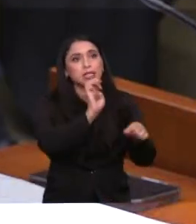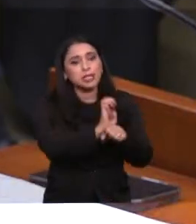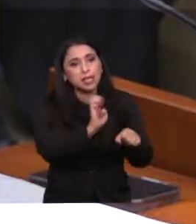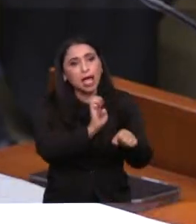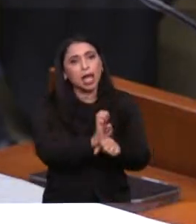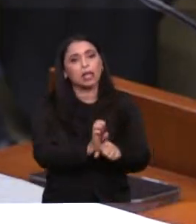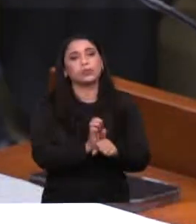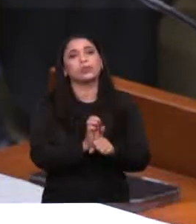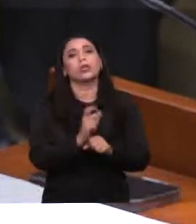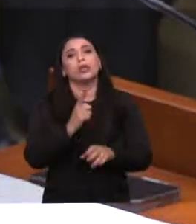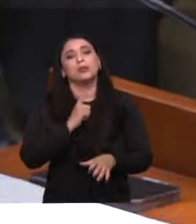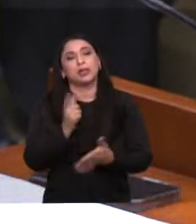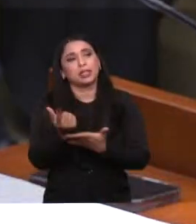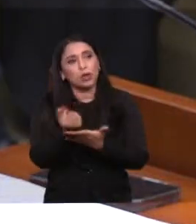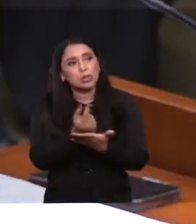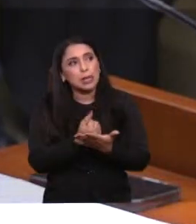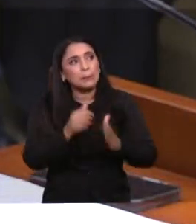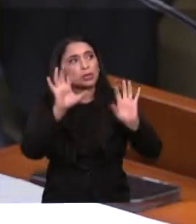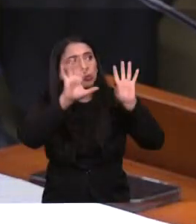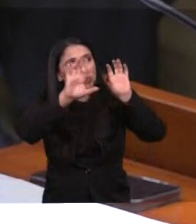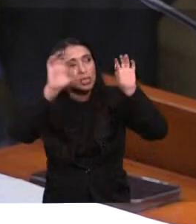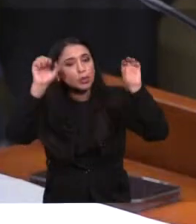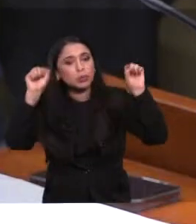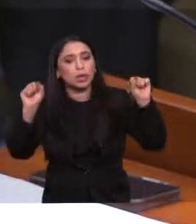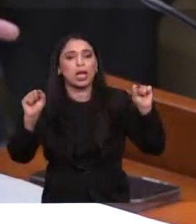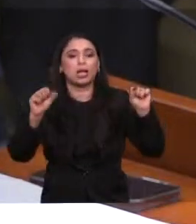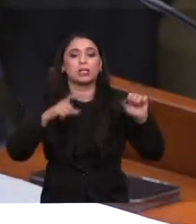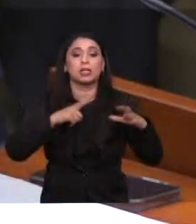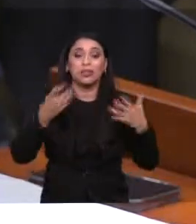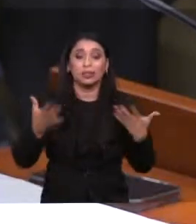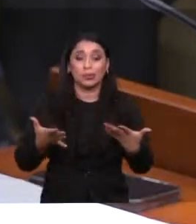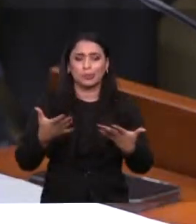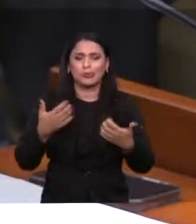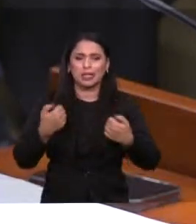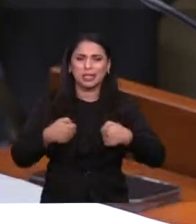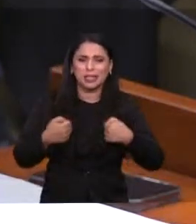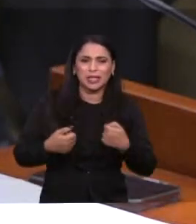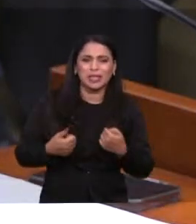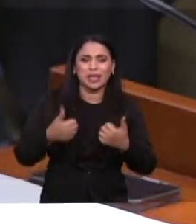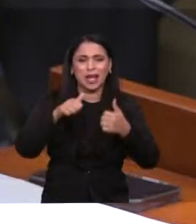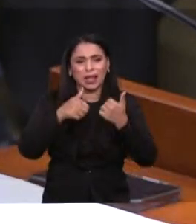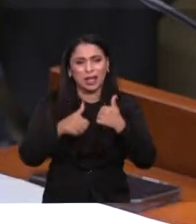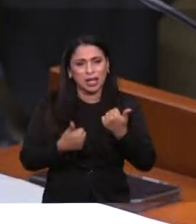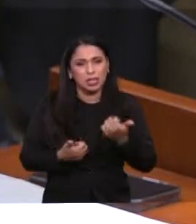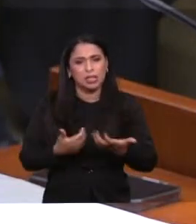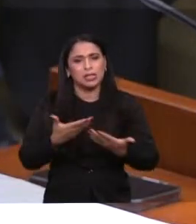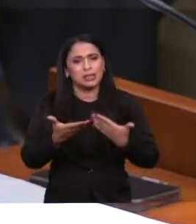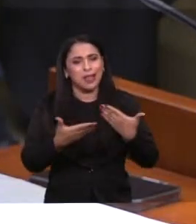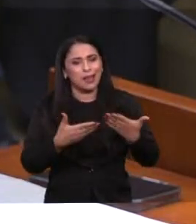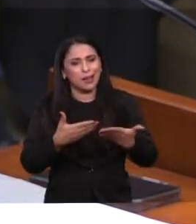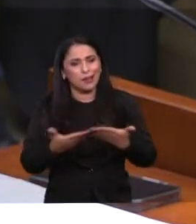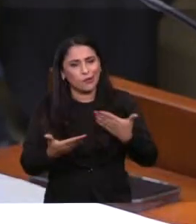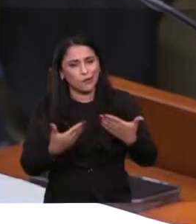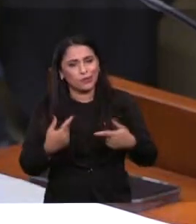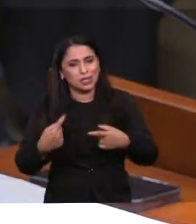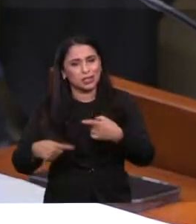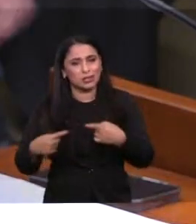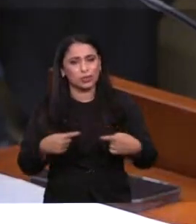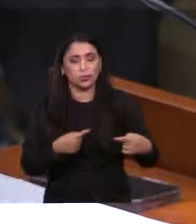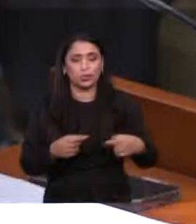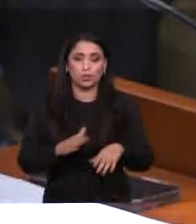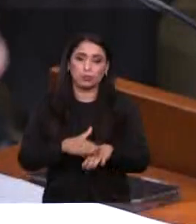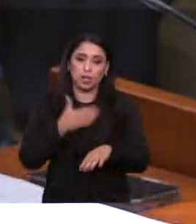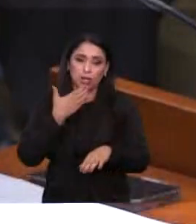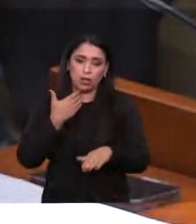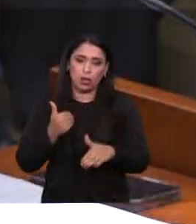para gerar orçamento para os tribunais. Isso tem que ser melhor conversado, melhor tratado, e precisa ser feito